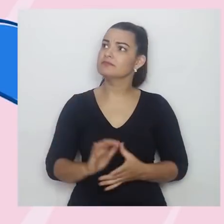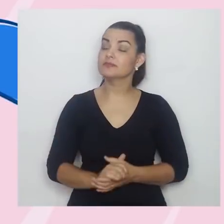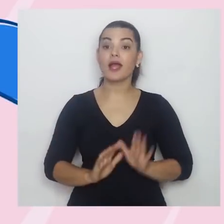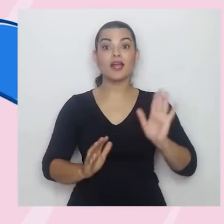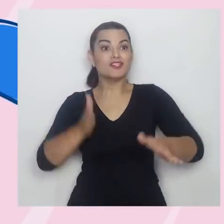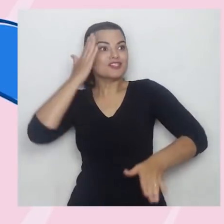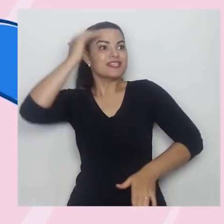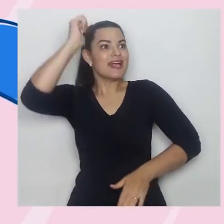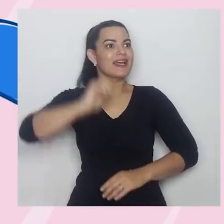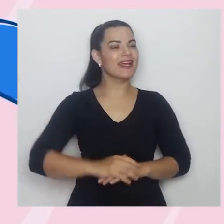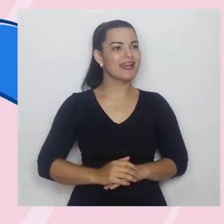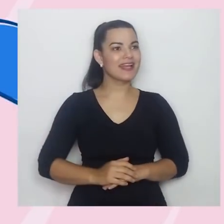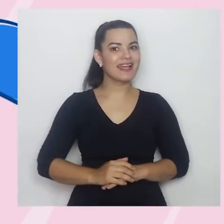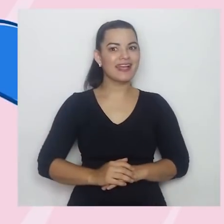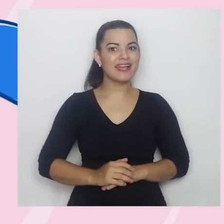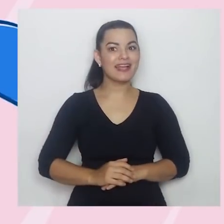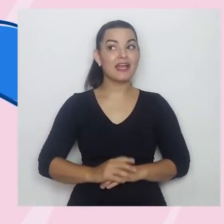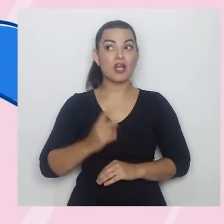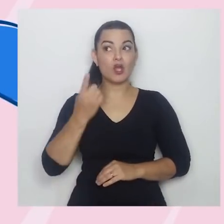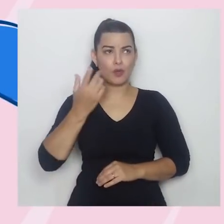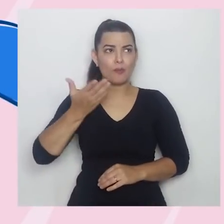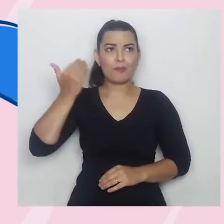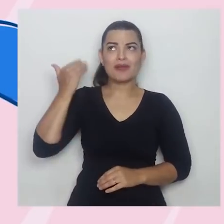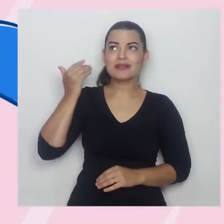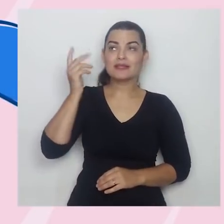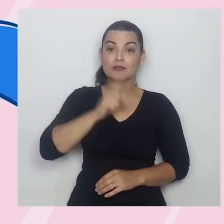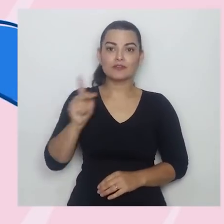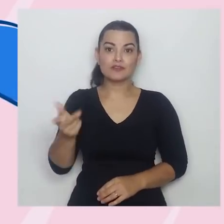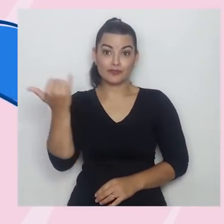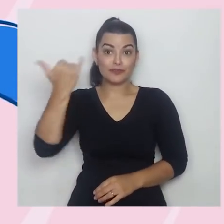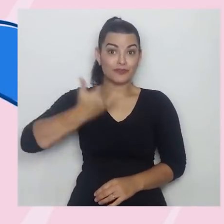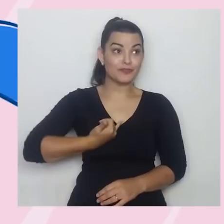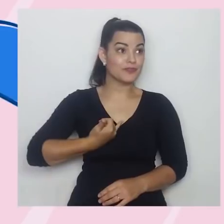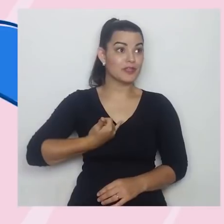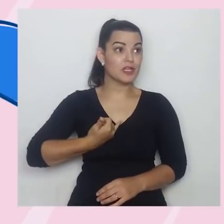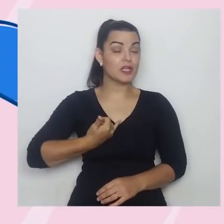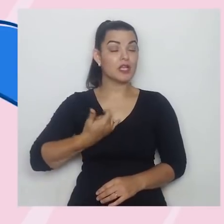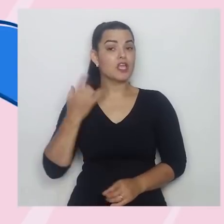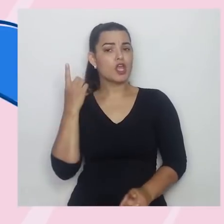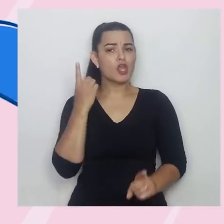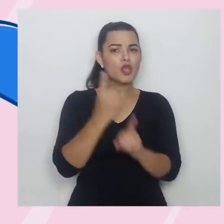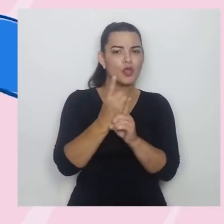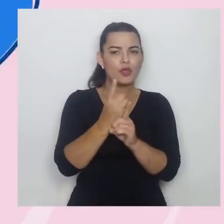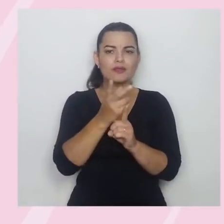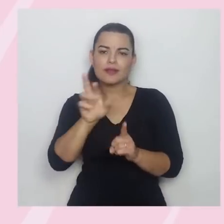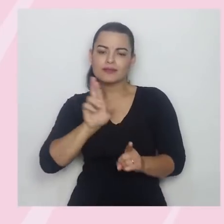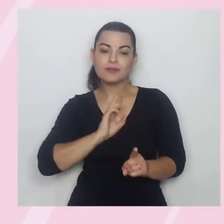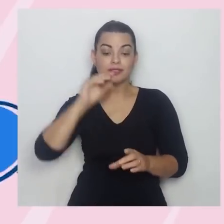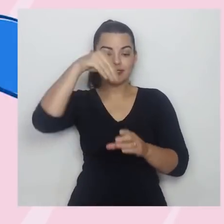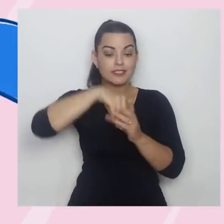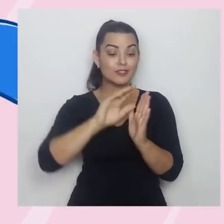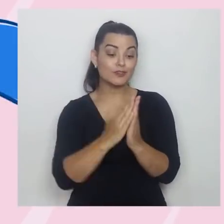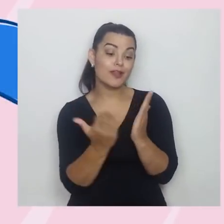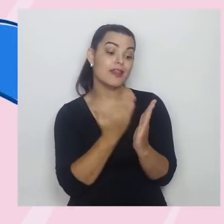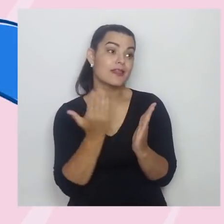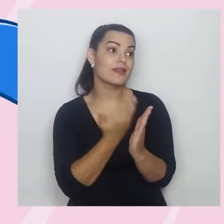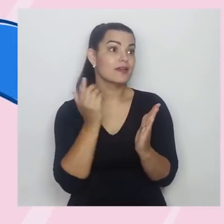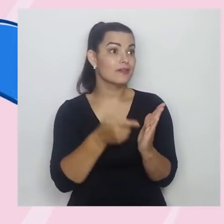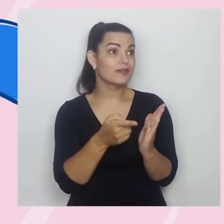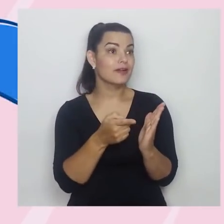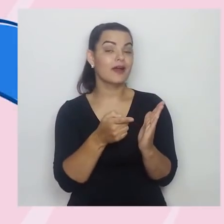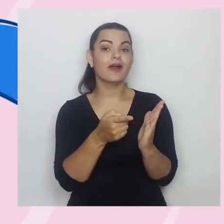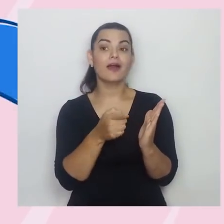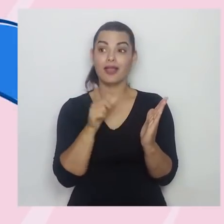Já sei! Uma vez a Pro falou que a gente pode encontrar muitas respostas dentro dos livros. Não, você tem um livro